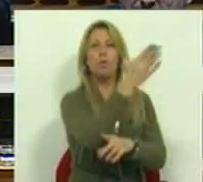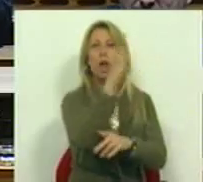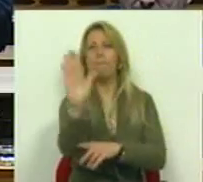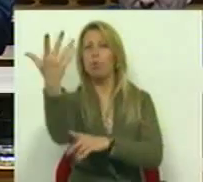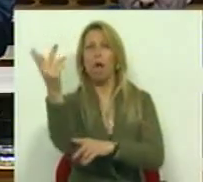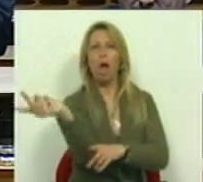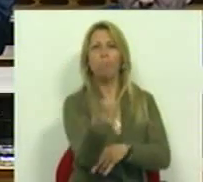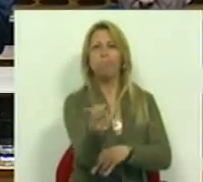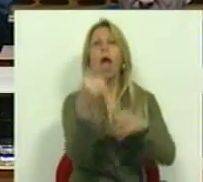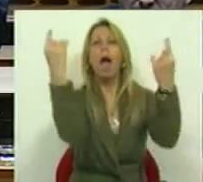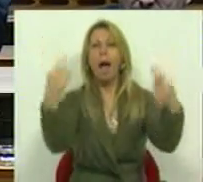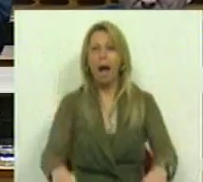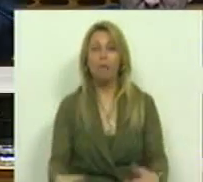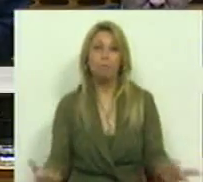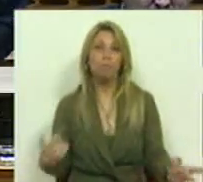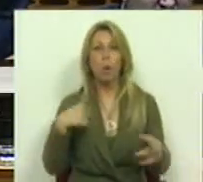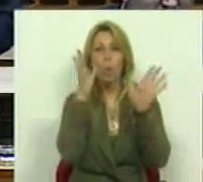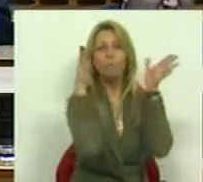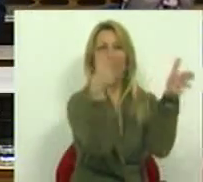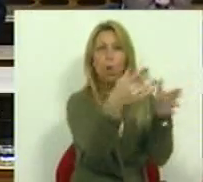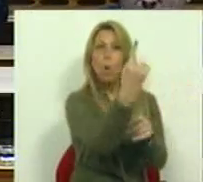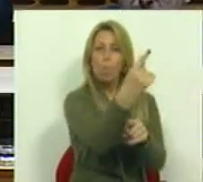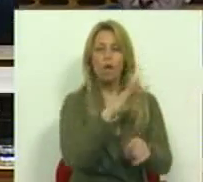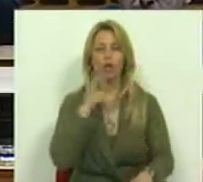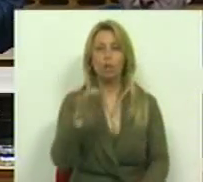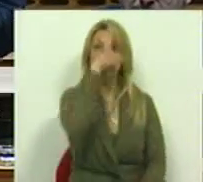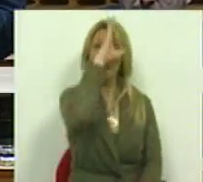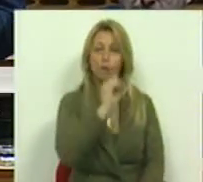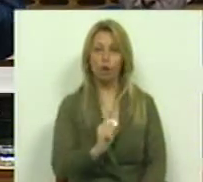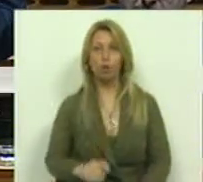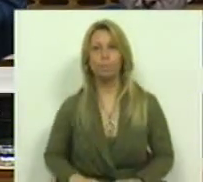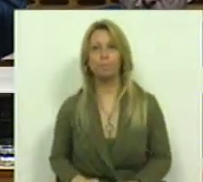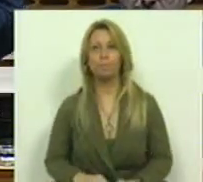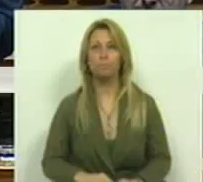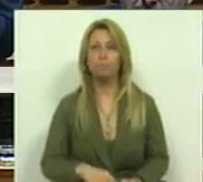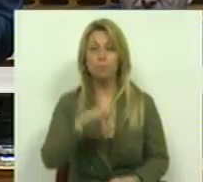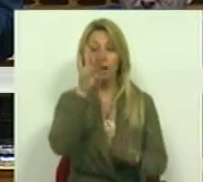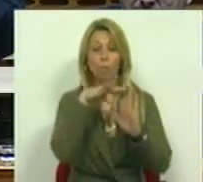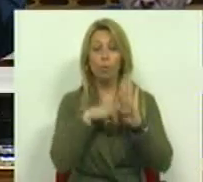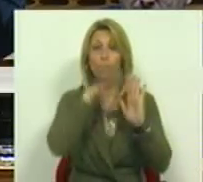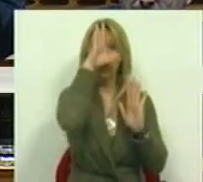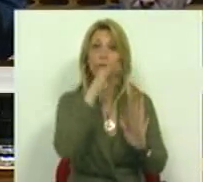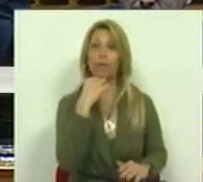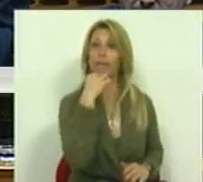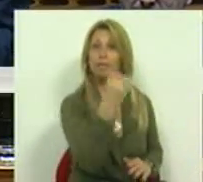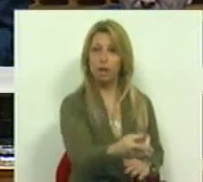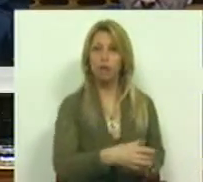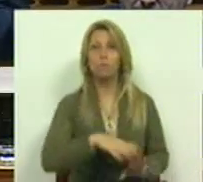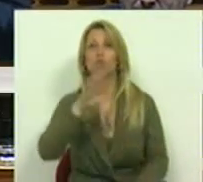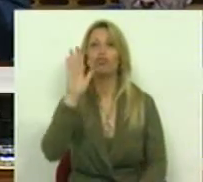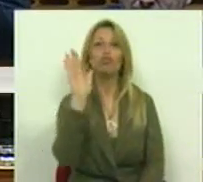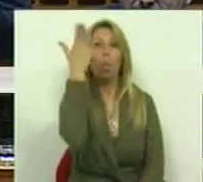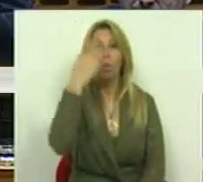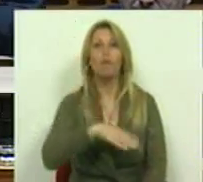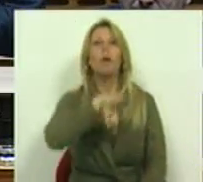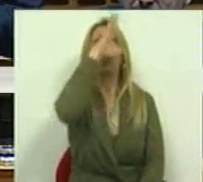E concentro-me sobre uma, Sr. Primeiro-Ministro, para já. No programa do Governo diz-se assim, prioridade, o